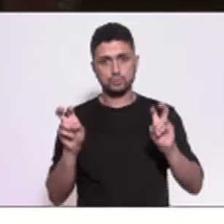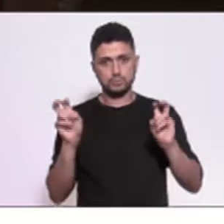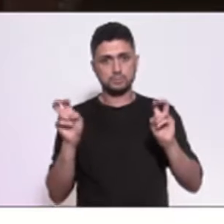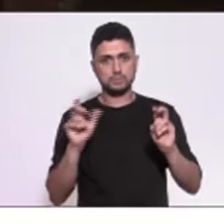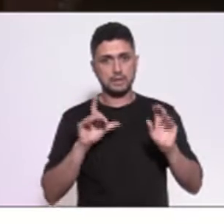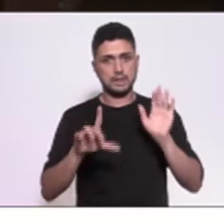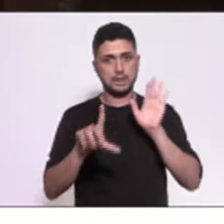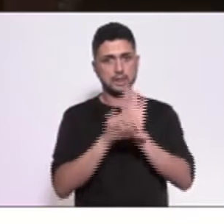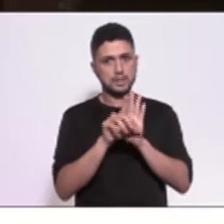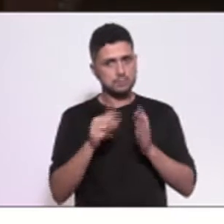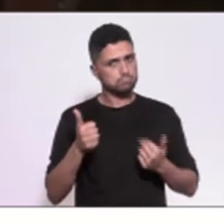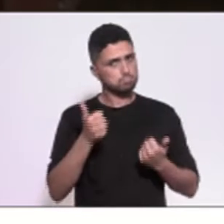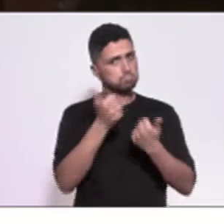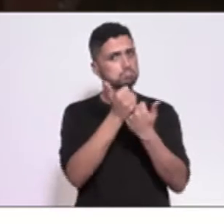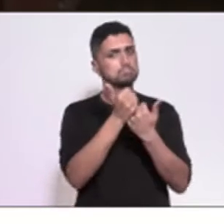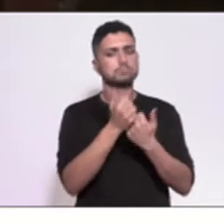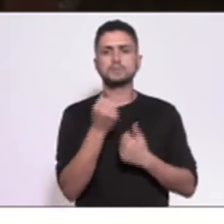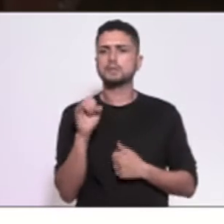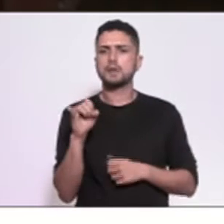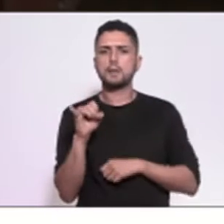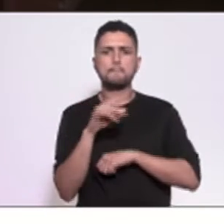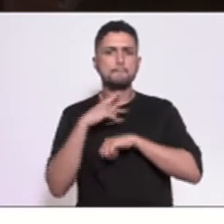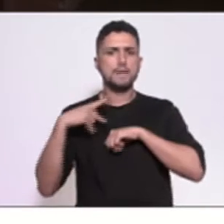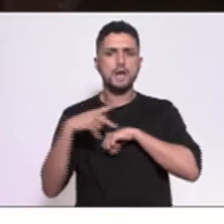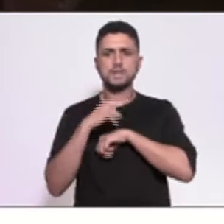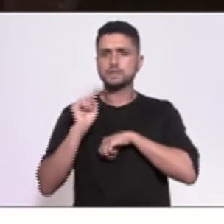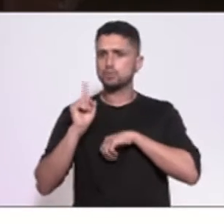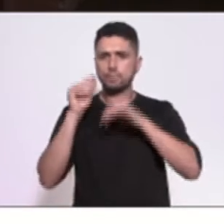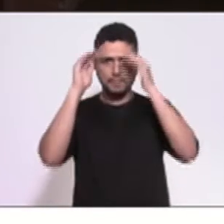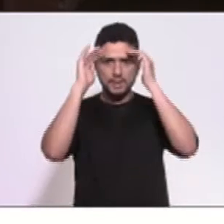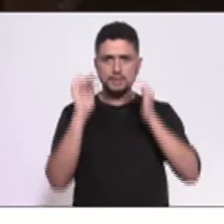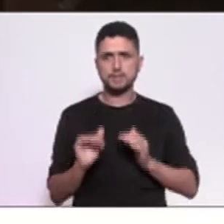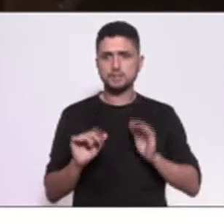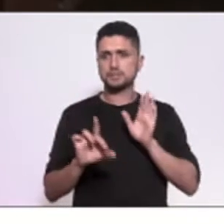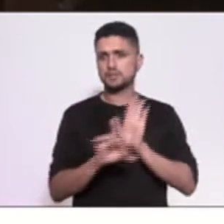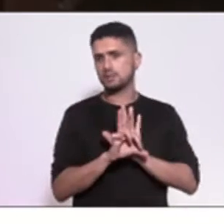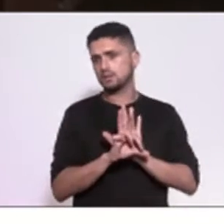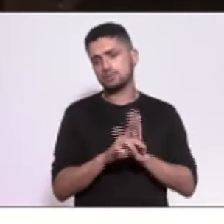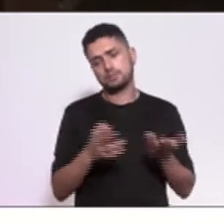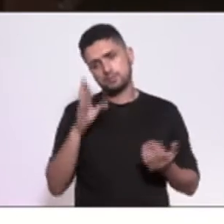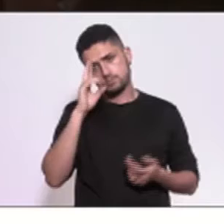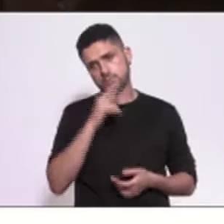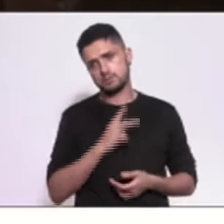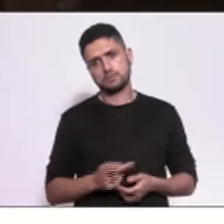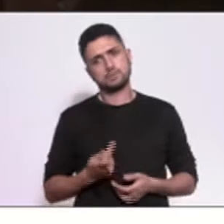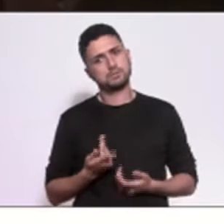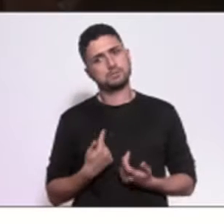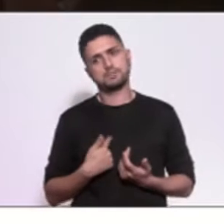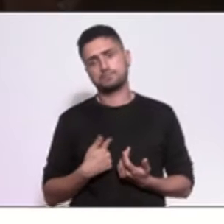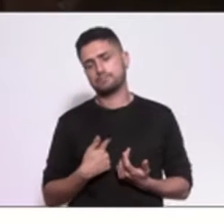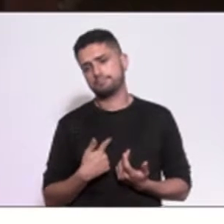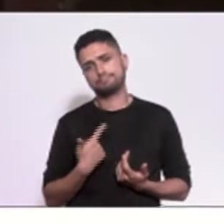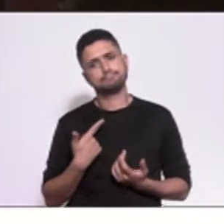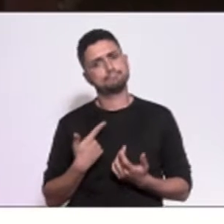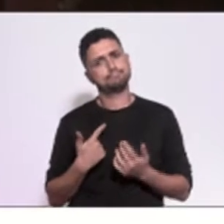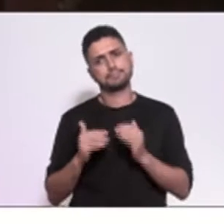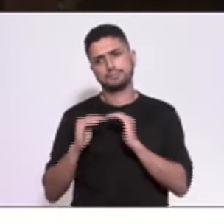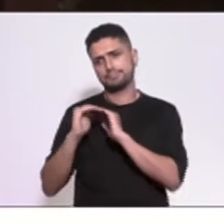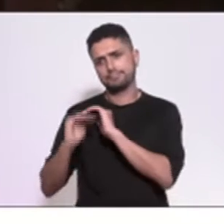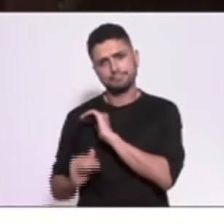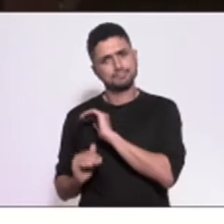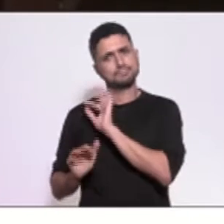não cumpre suas leis, senhor presidente, é um país fadado a injustiças,